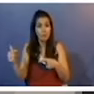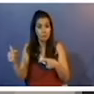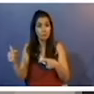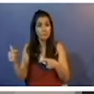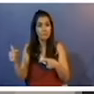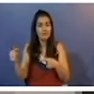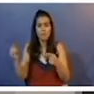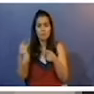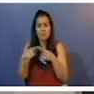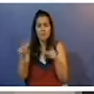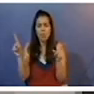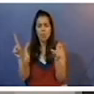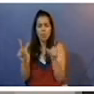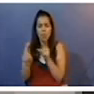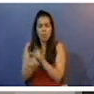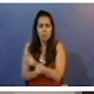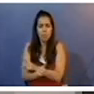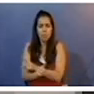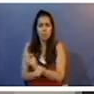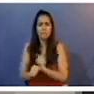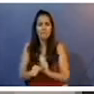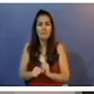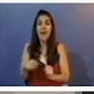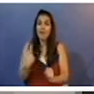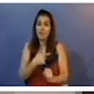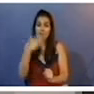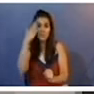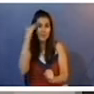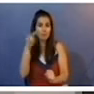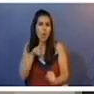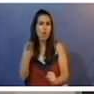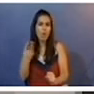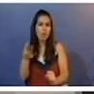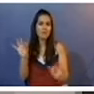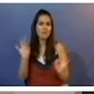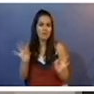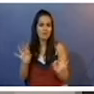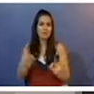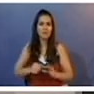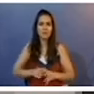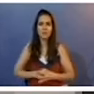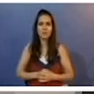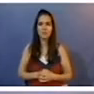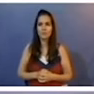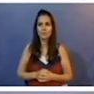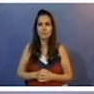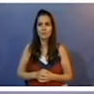fórmula, eu consigo falar, né, a sua nomenclatura correta, que é o ferro 3.